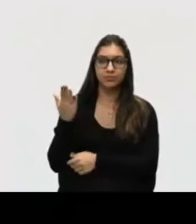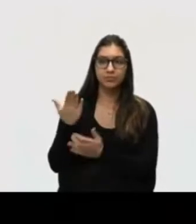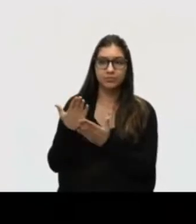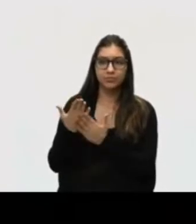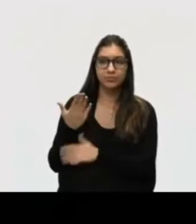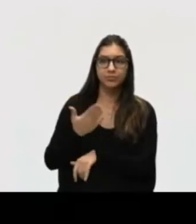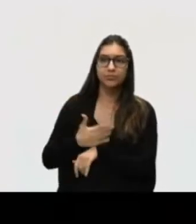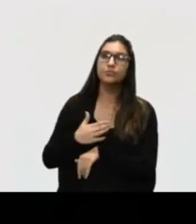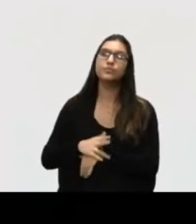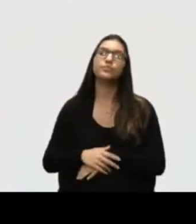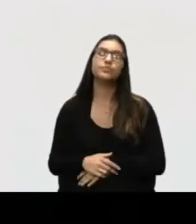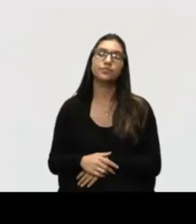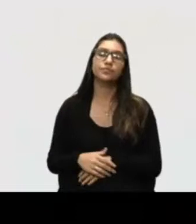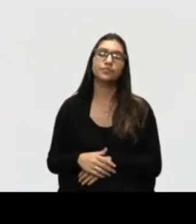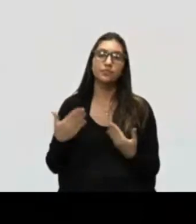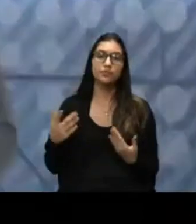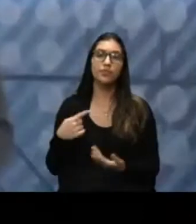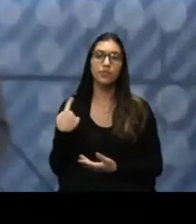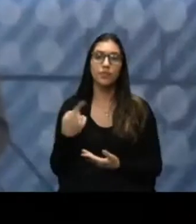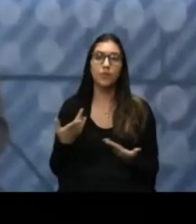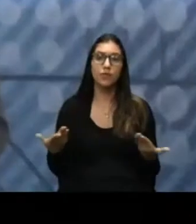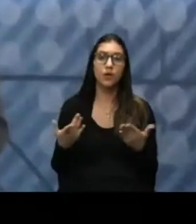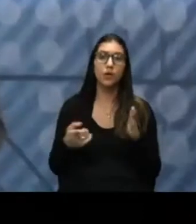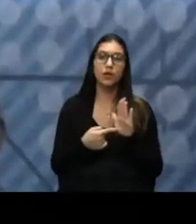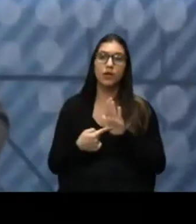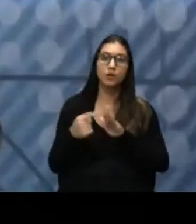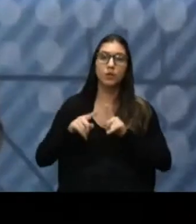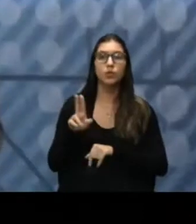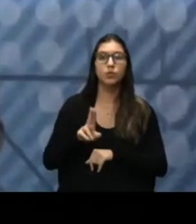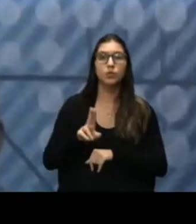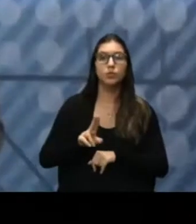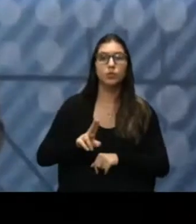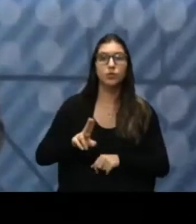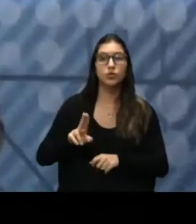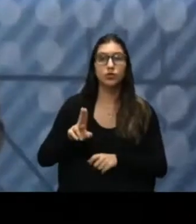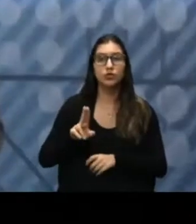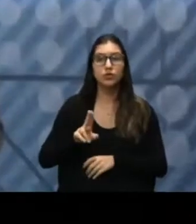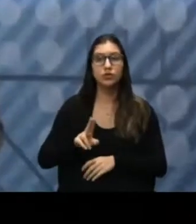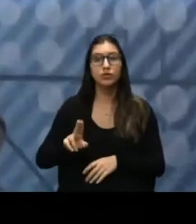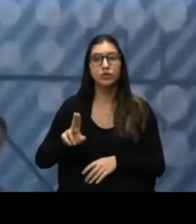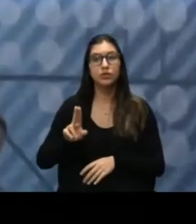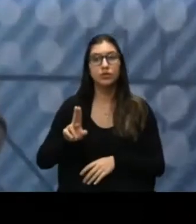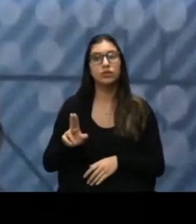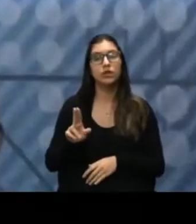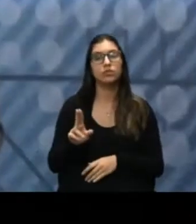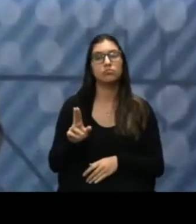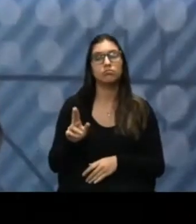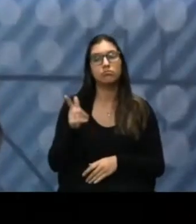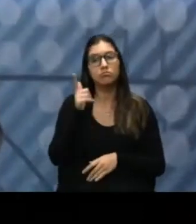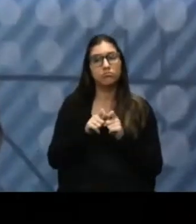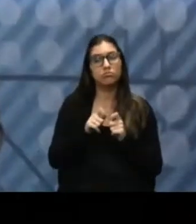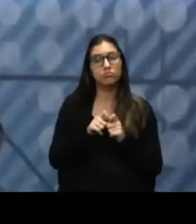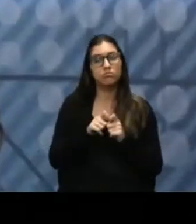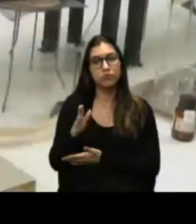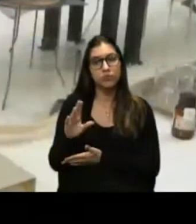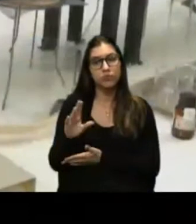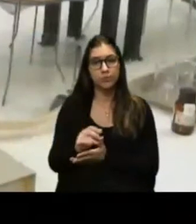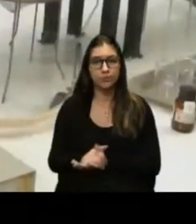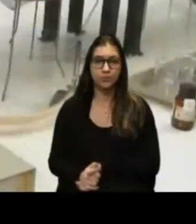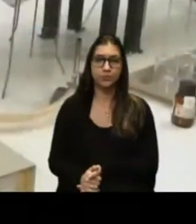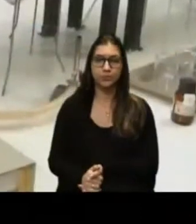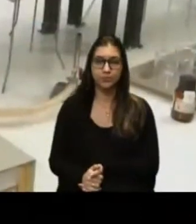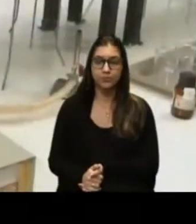prática. Então, nós vamos agora demonstrar o equipamento que nós vamos utilizar para a realização da determinação do ponto de